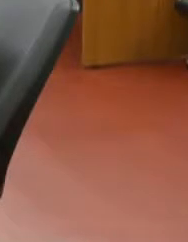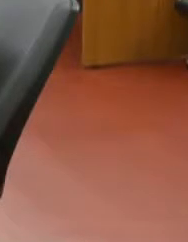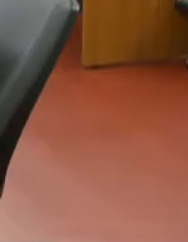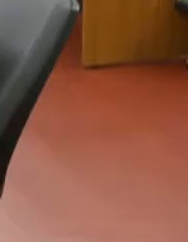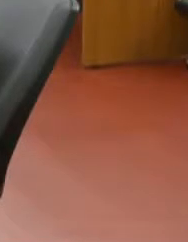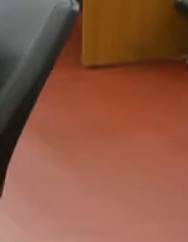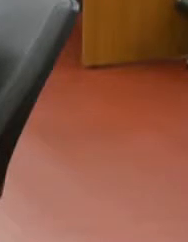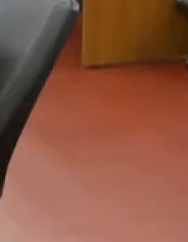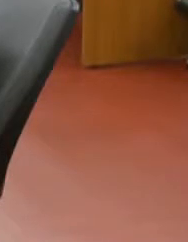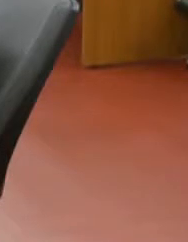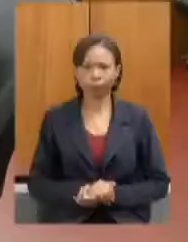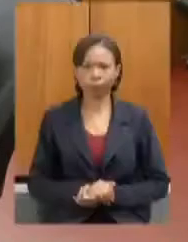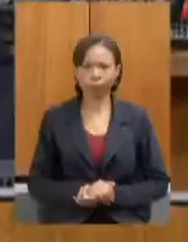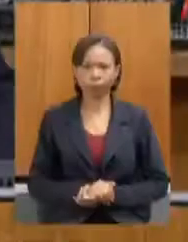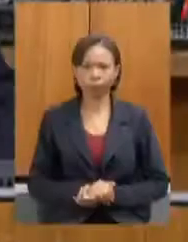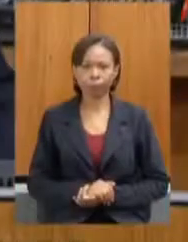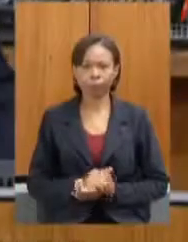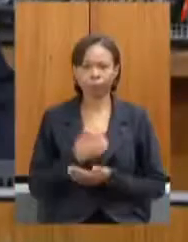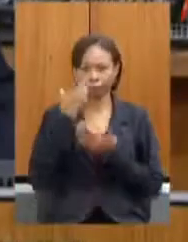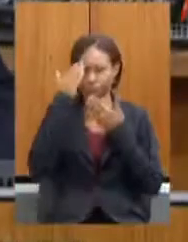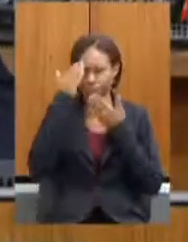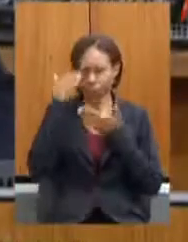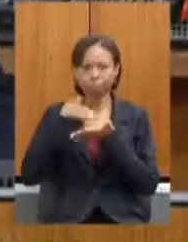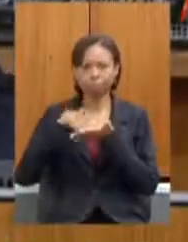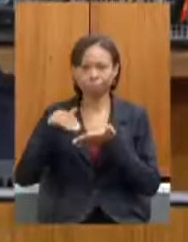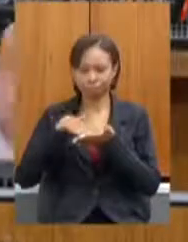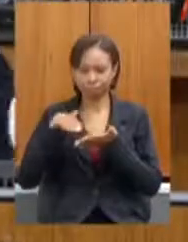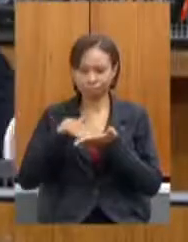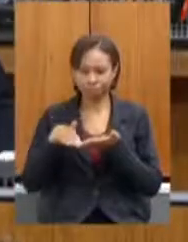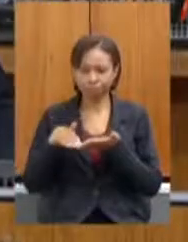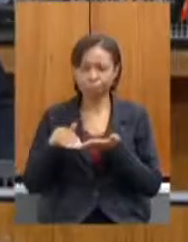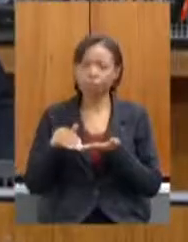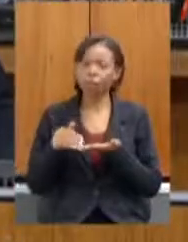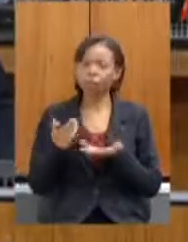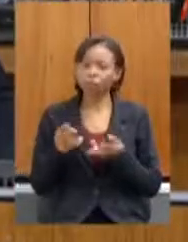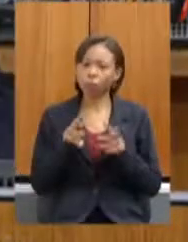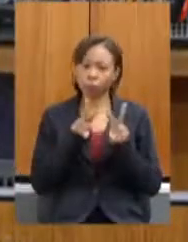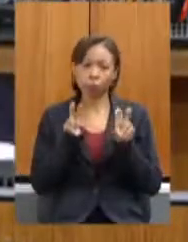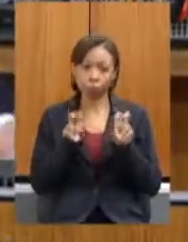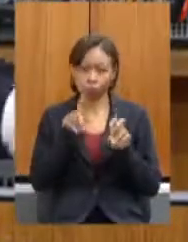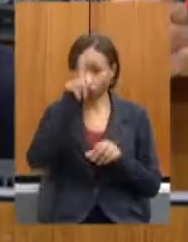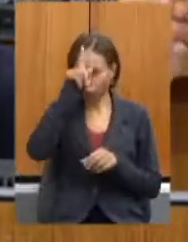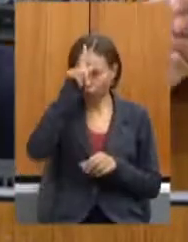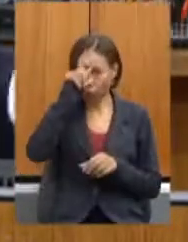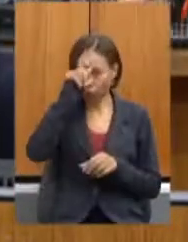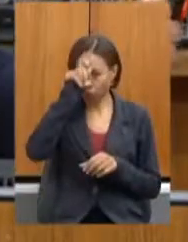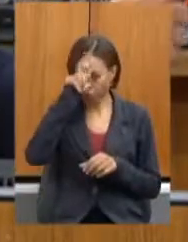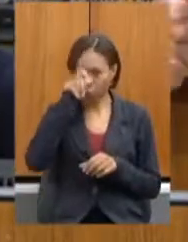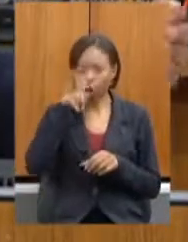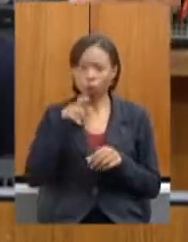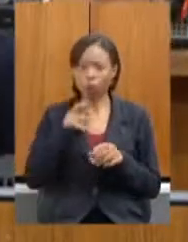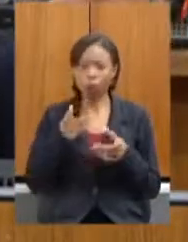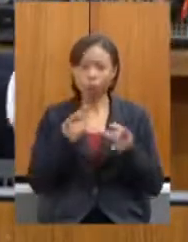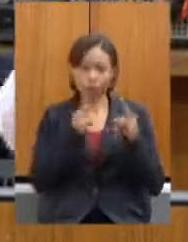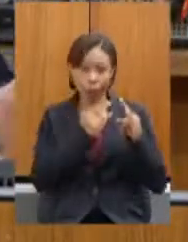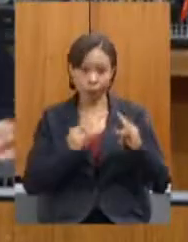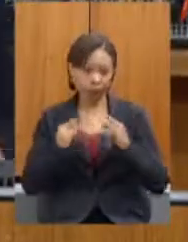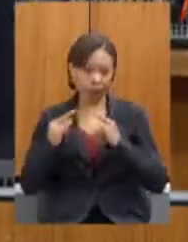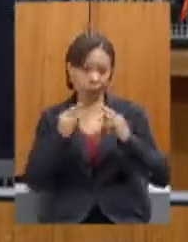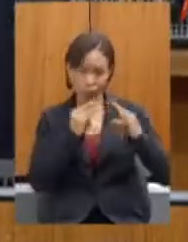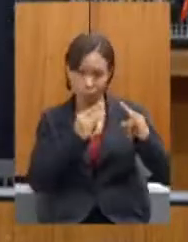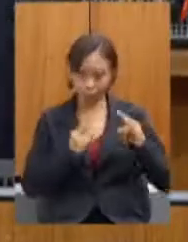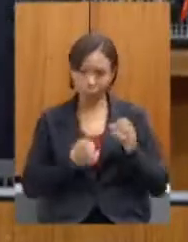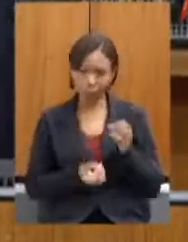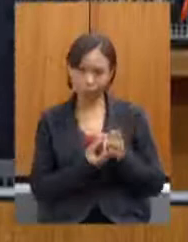essa questão do hospital de campanha uma dúvida de toda a sociedade como um todo e suas esclareceu e gostaria de encerrar fazer um pedido